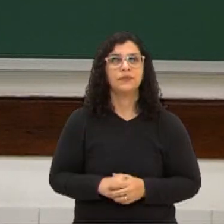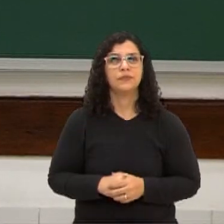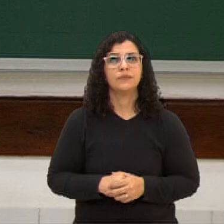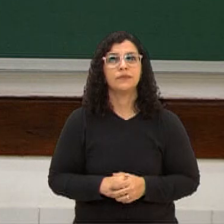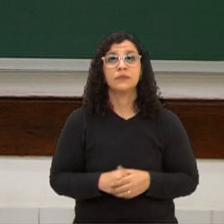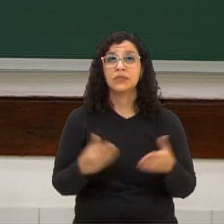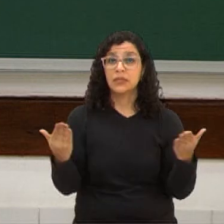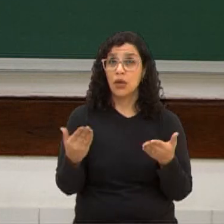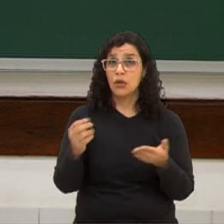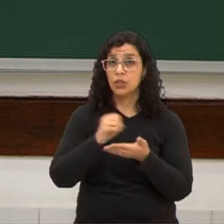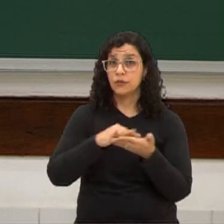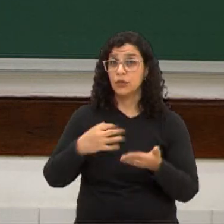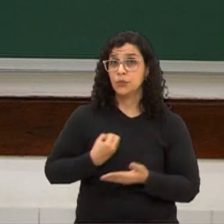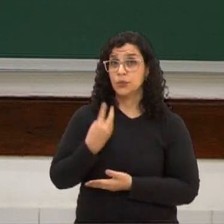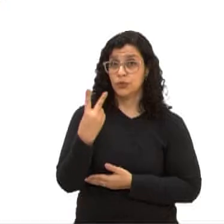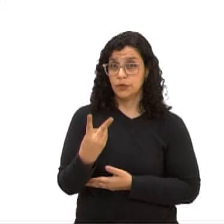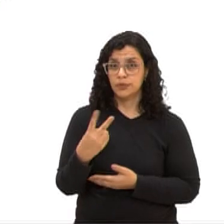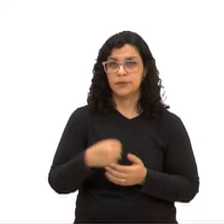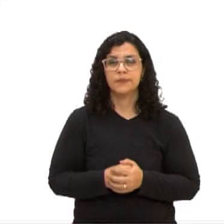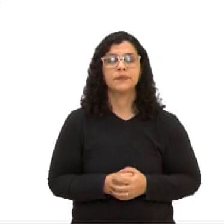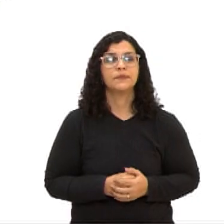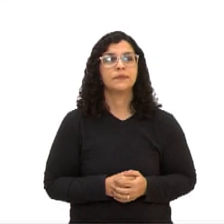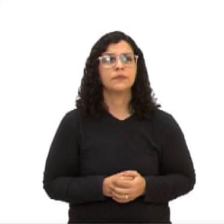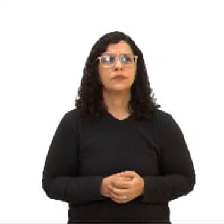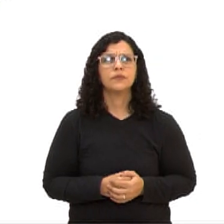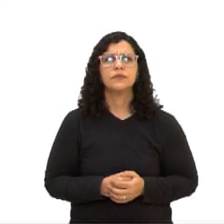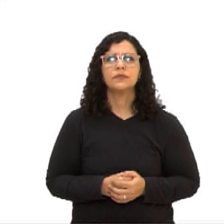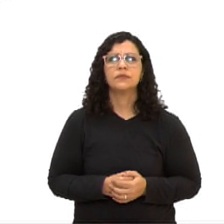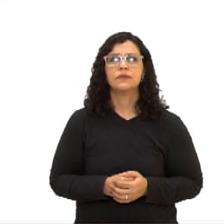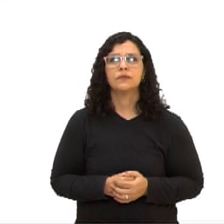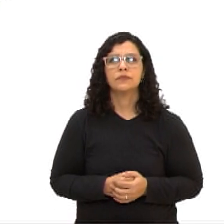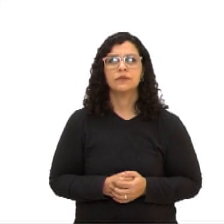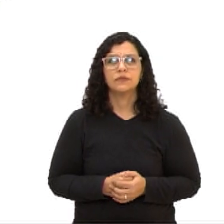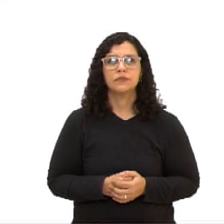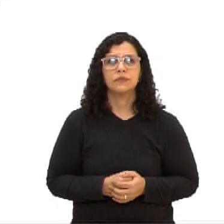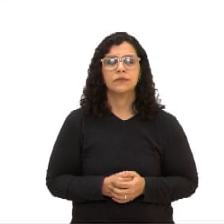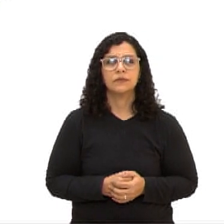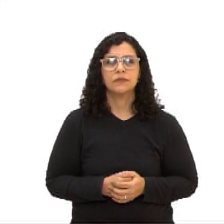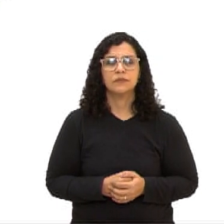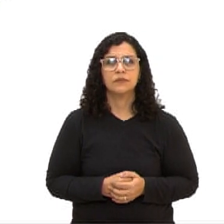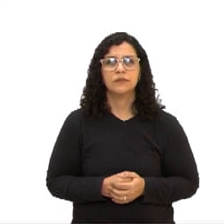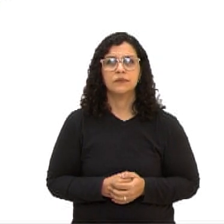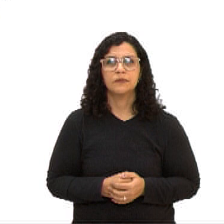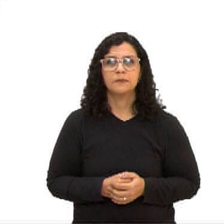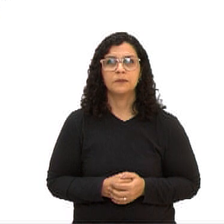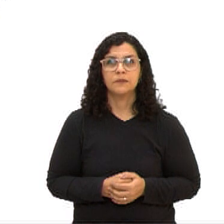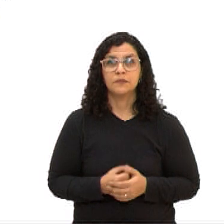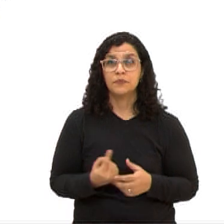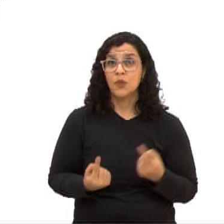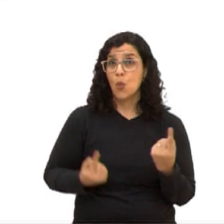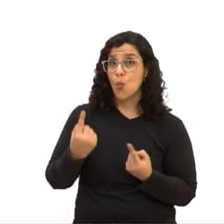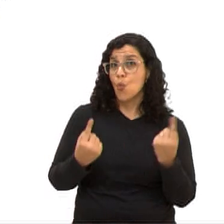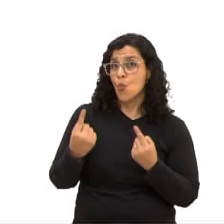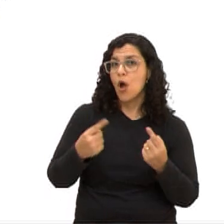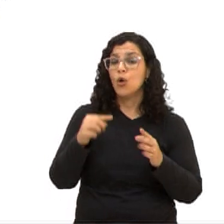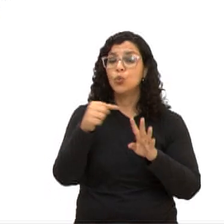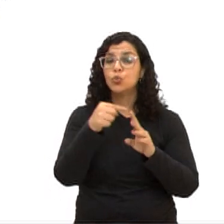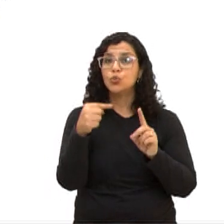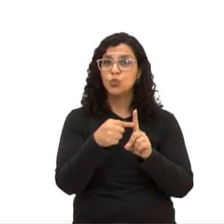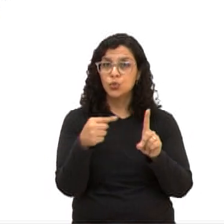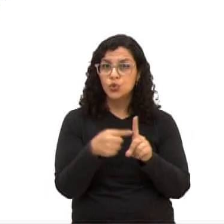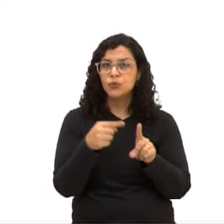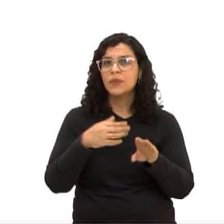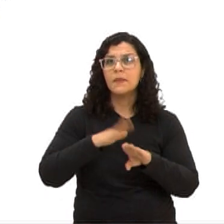Agora, quero que vocês me respondam. Quais são os gêneros digitais que mais usas em tu dia a dia? E para